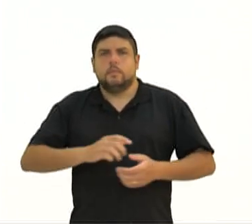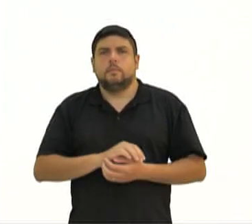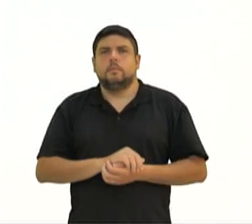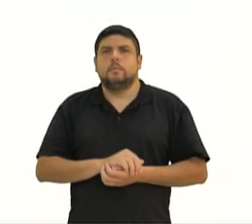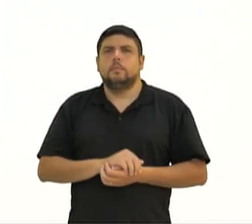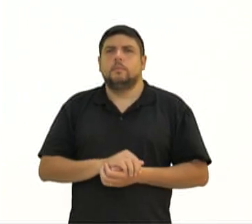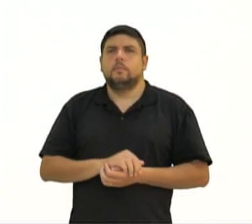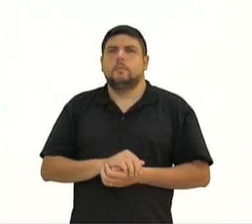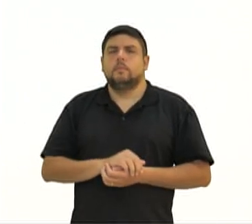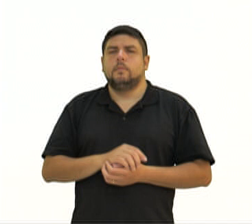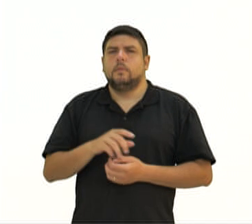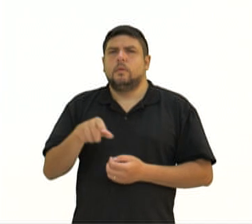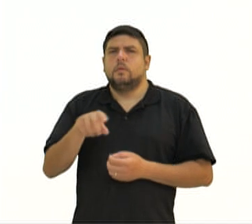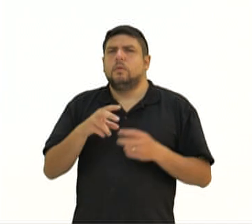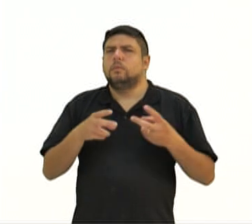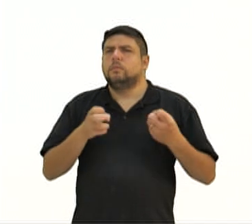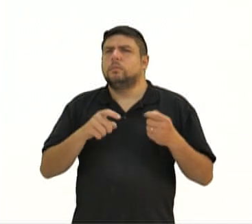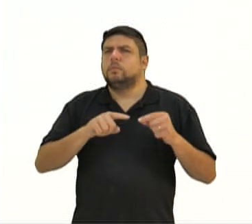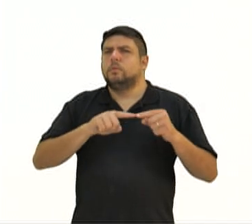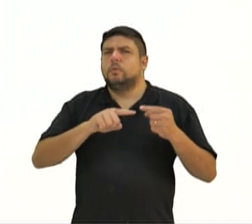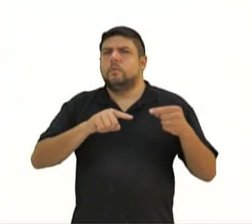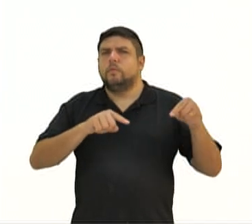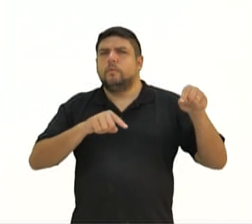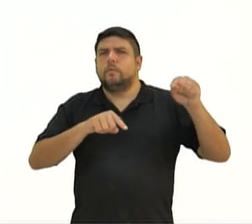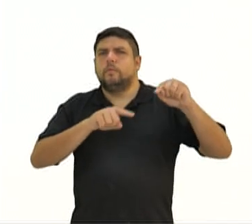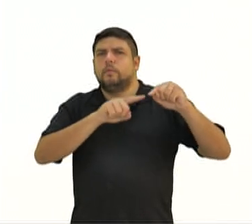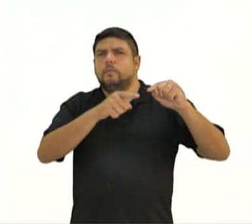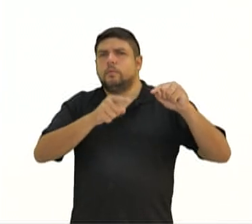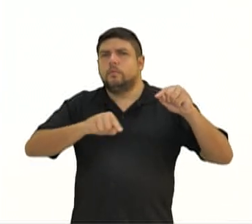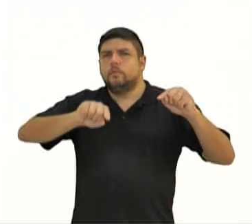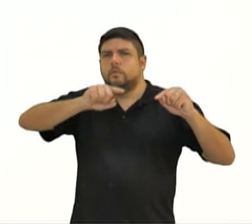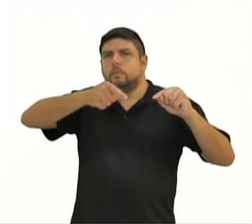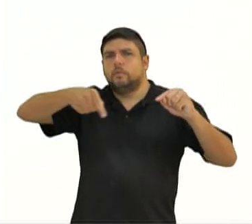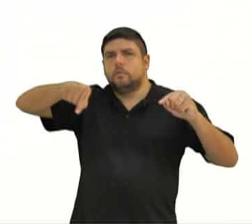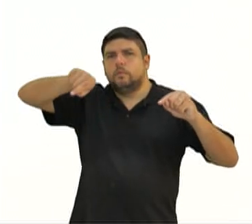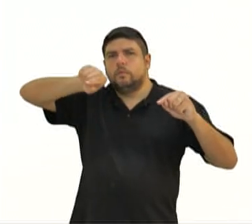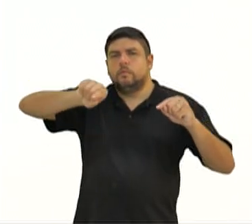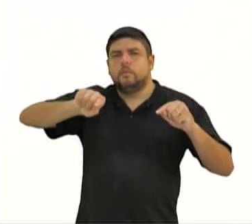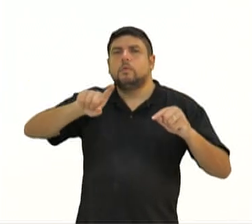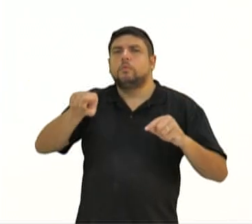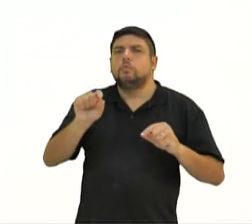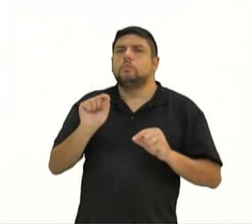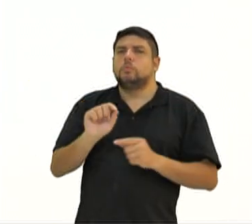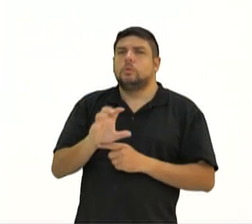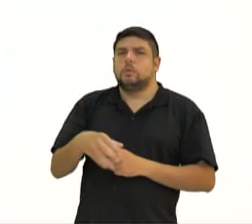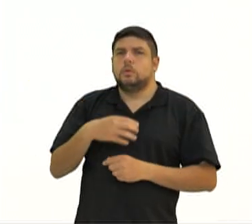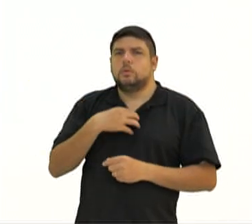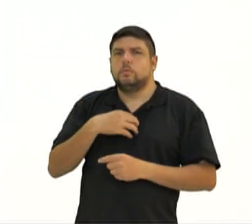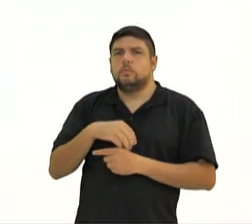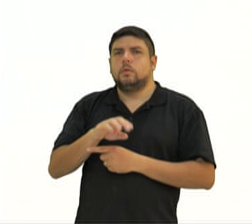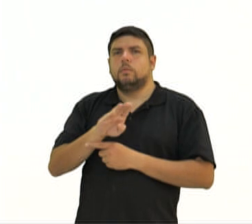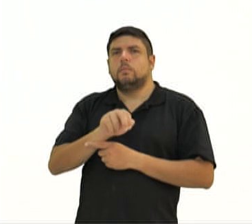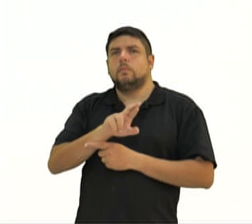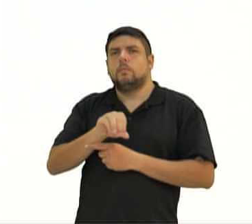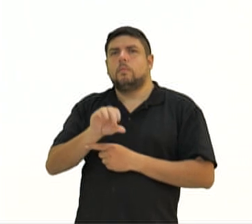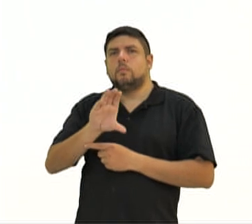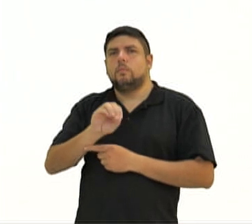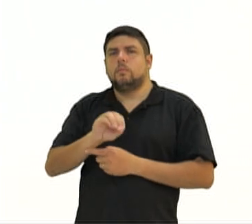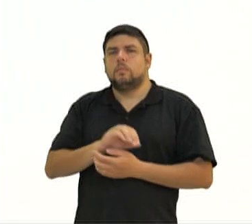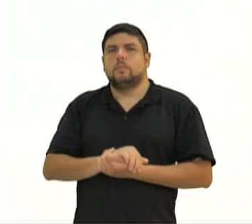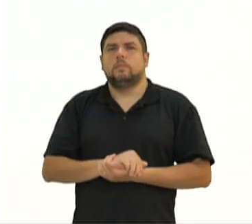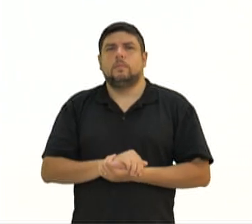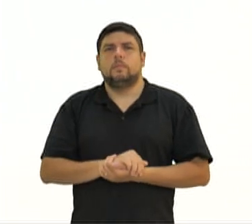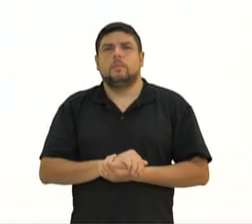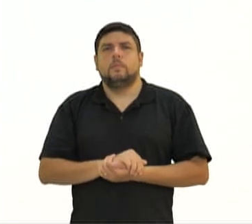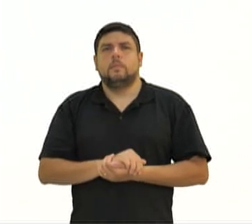as voltas e as curvas? Isso aqui é no estilo barroco, tá? É uma peça barroca. Mais